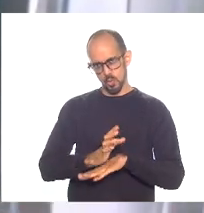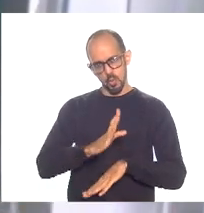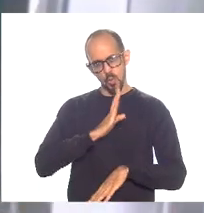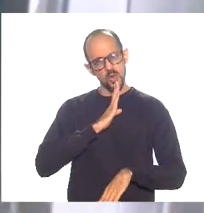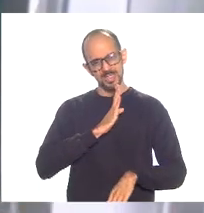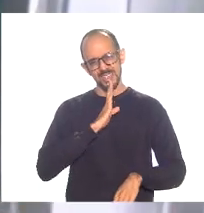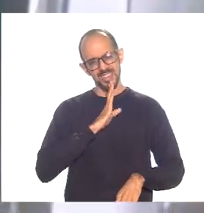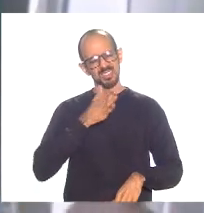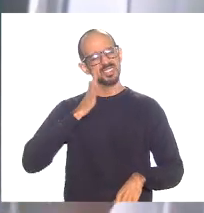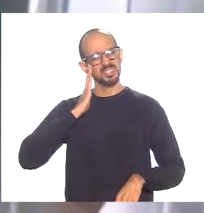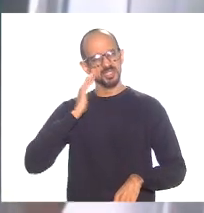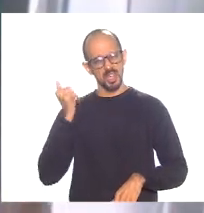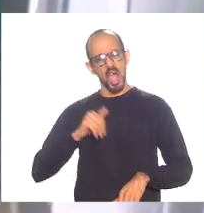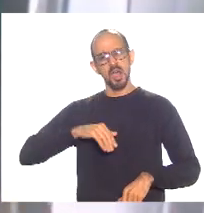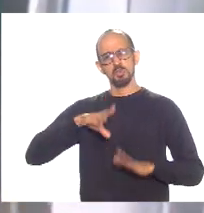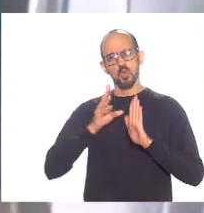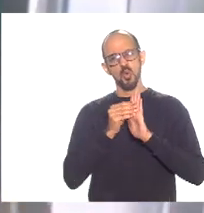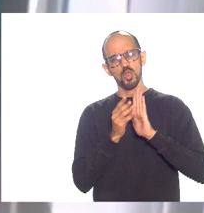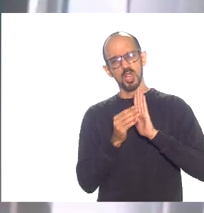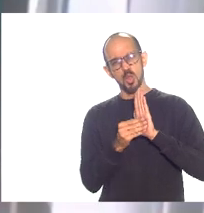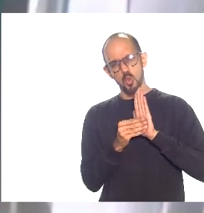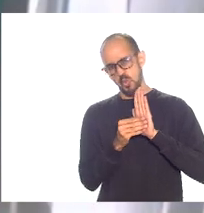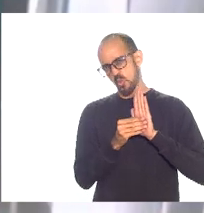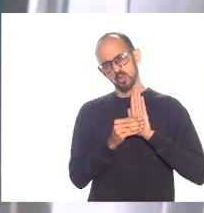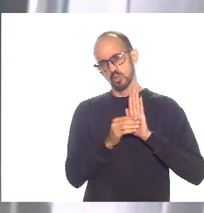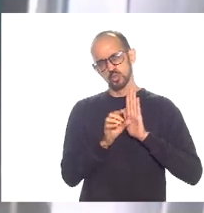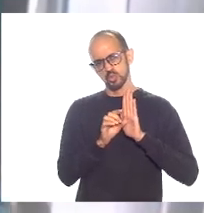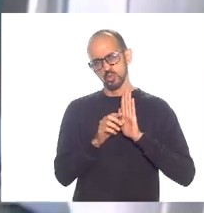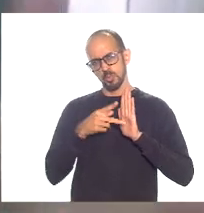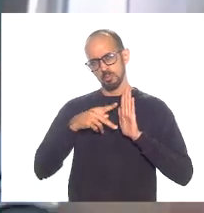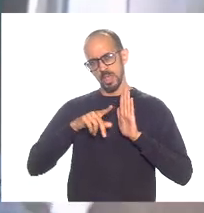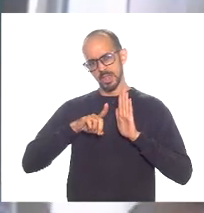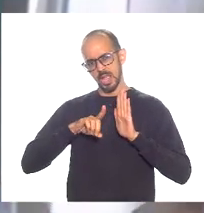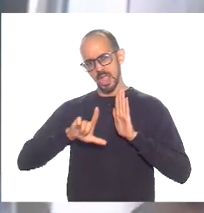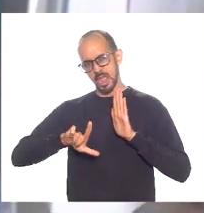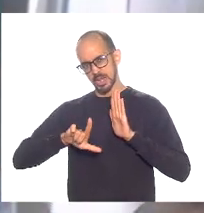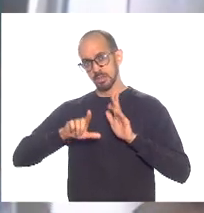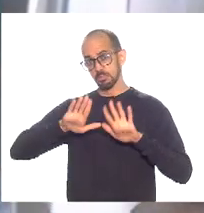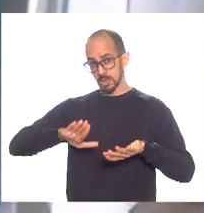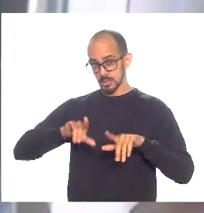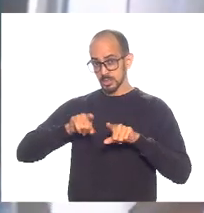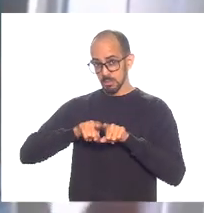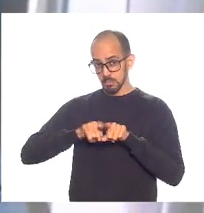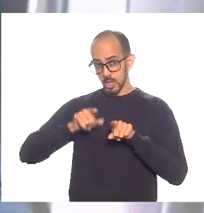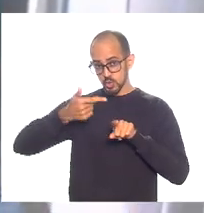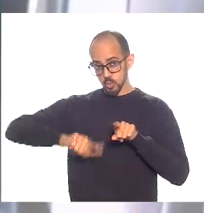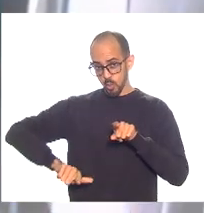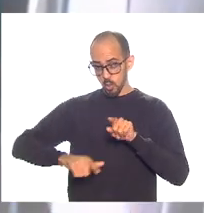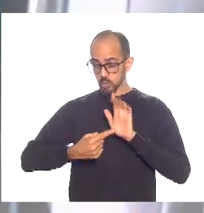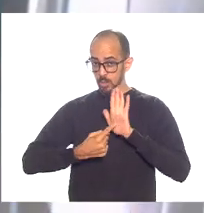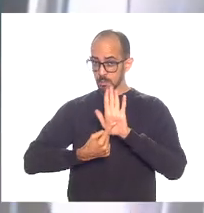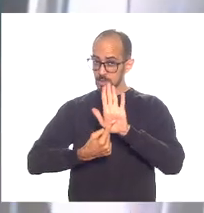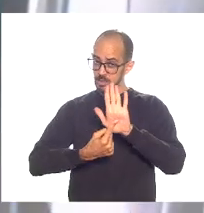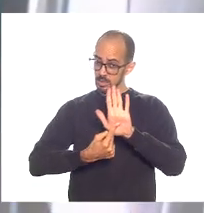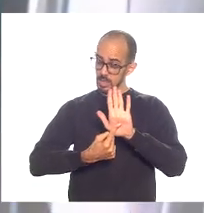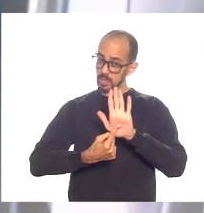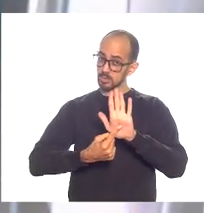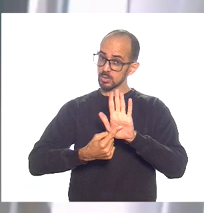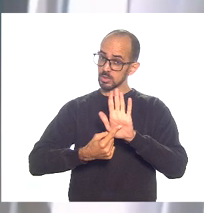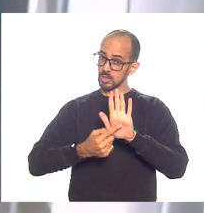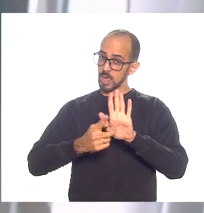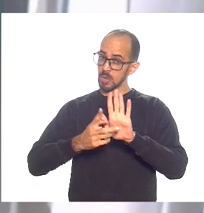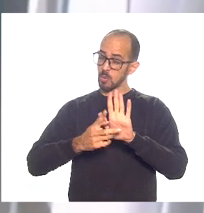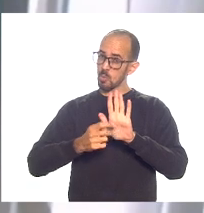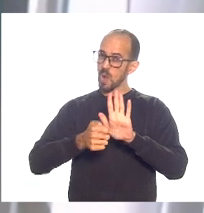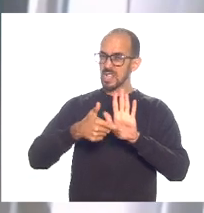conhece há muito tempo o conteúdo, não apenas deste PDL, mas do outro PDL que também foi apresentado, com teor semelhante, há